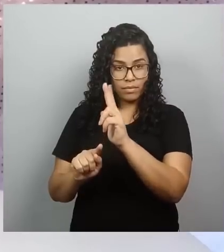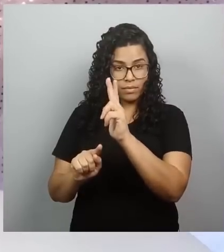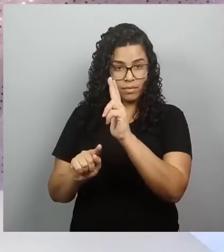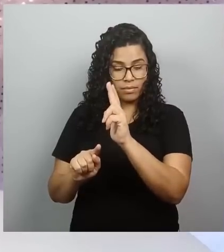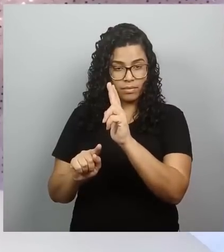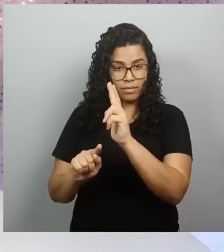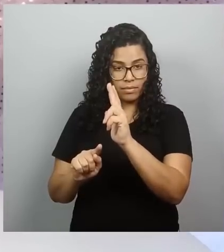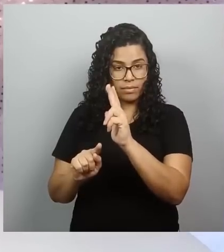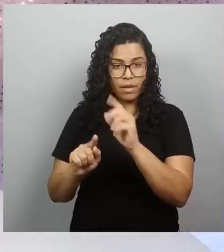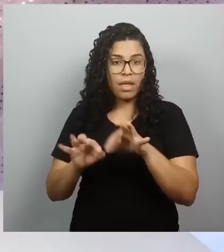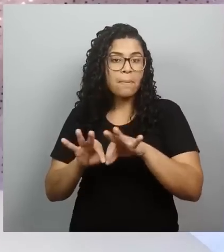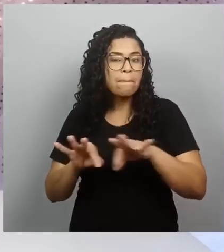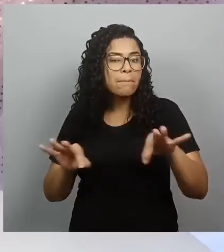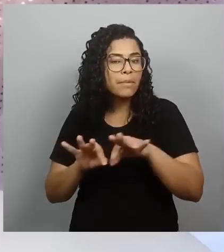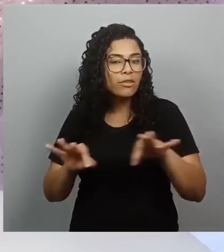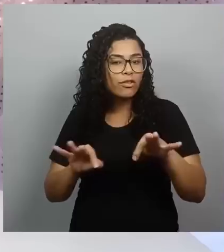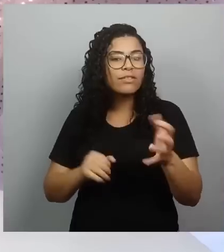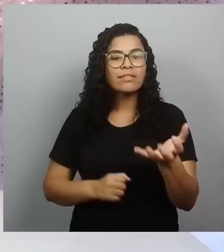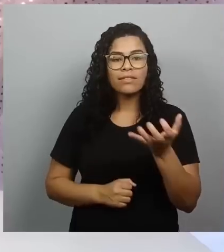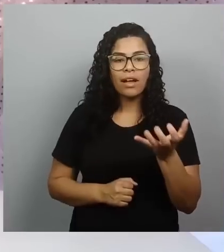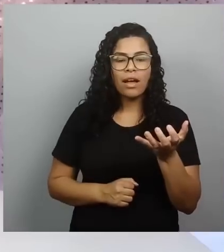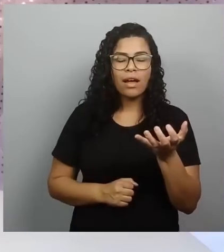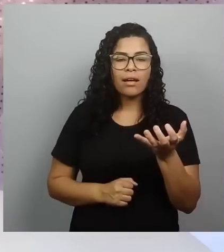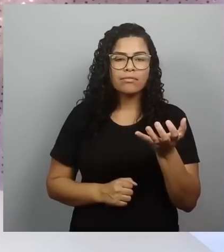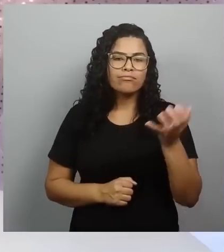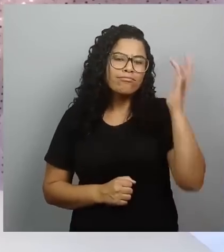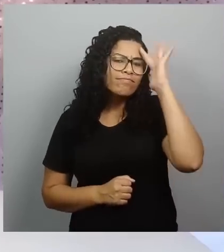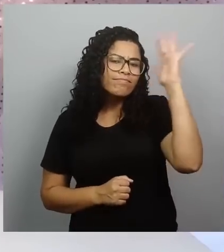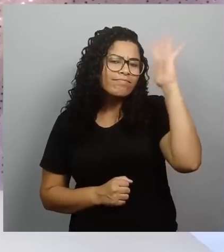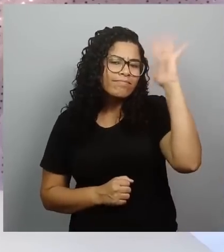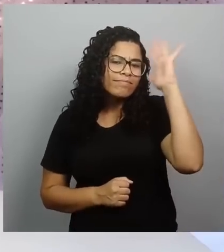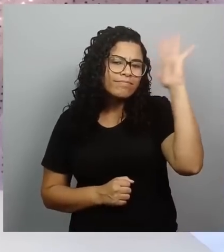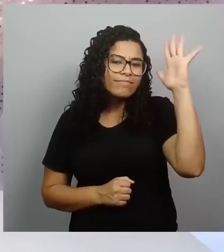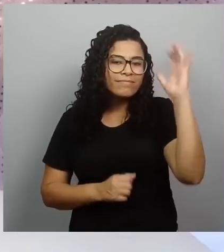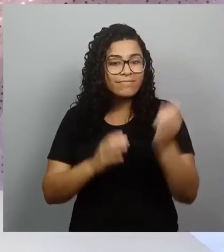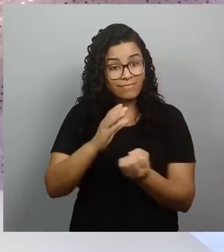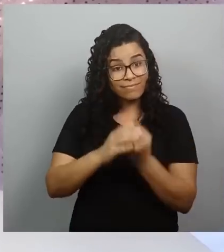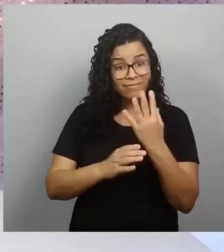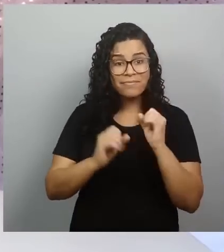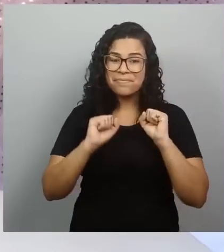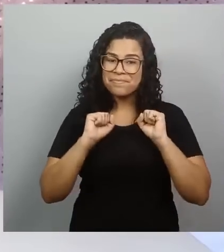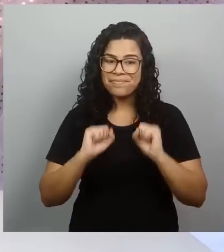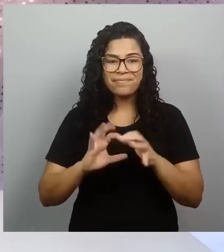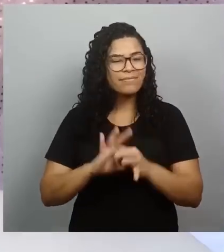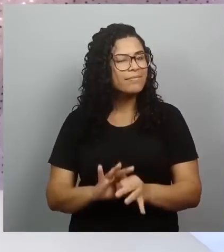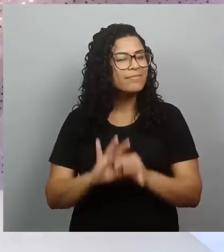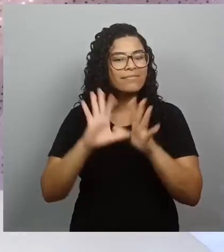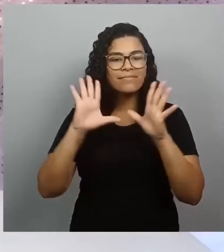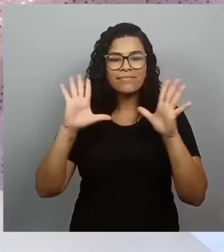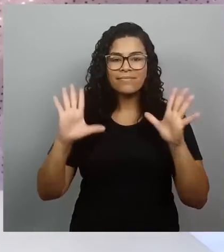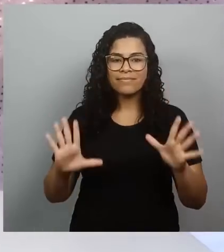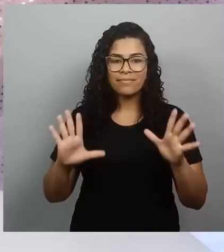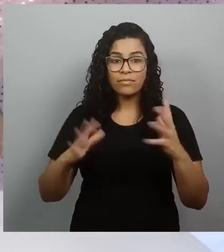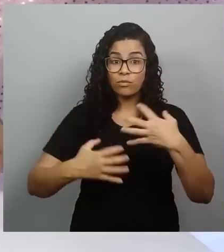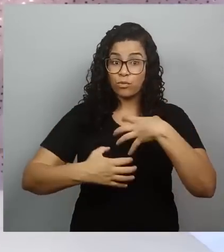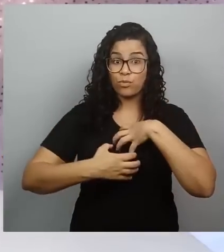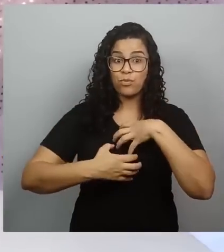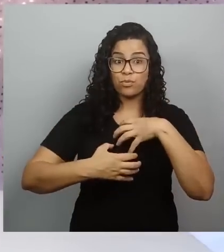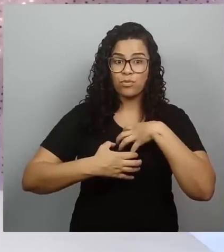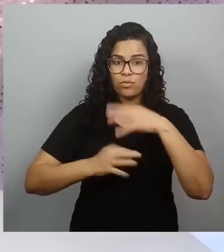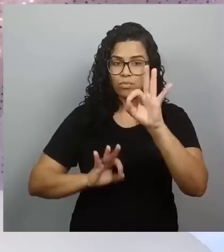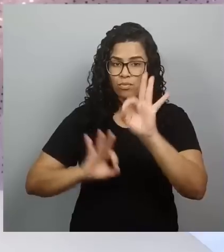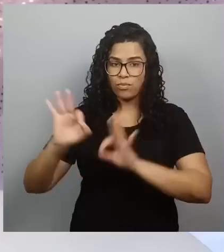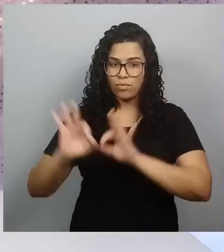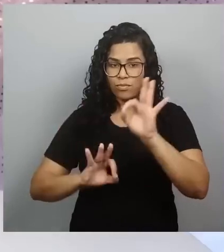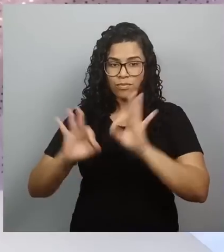aleatório do tamanho que você quiser. Use a sua criatividade, a sua imaginação para darmos formas